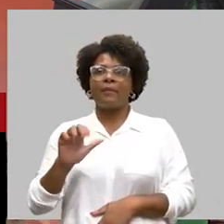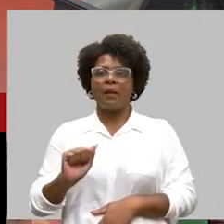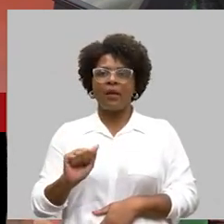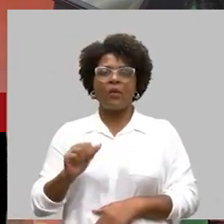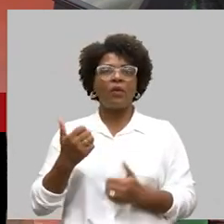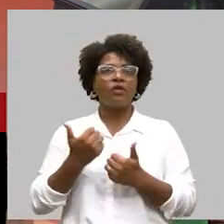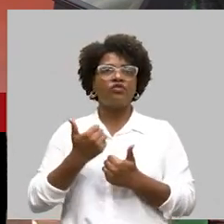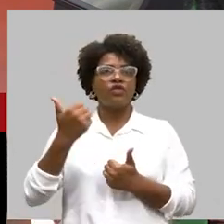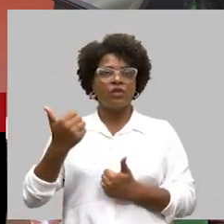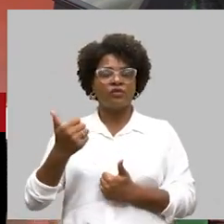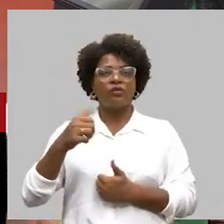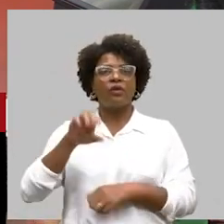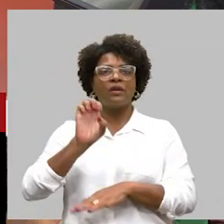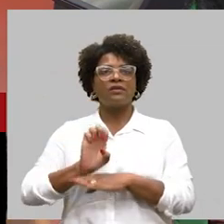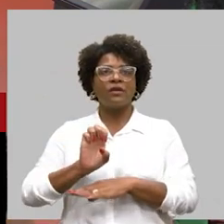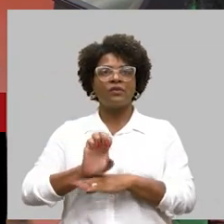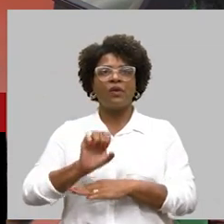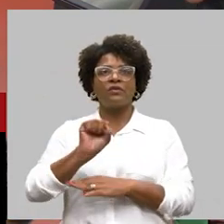cindu